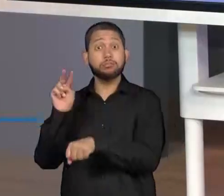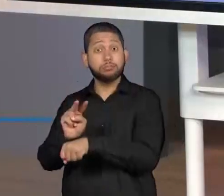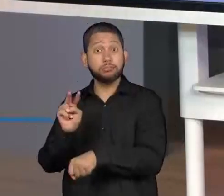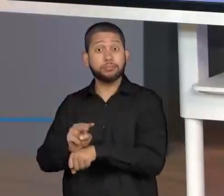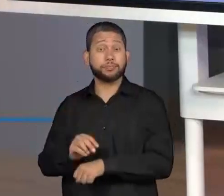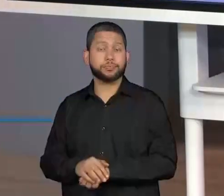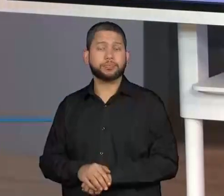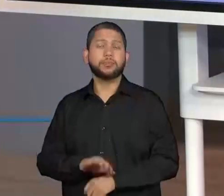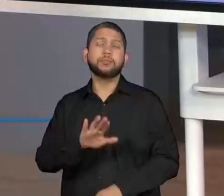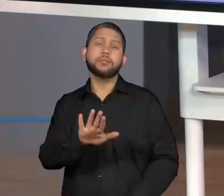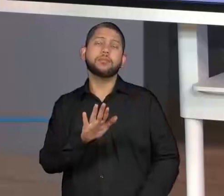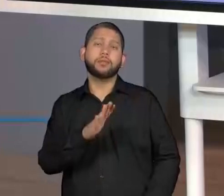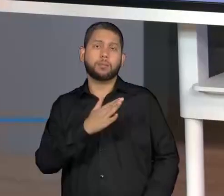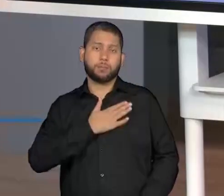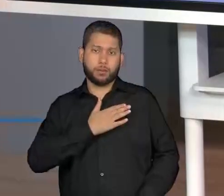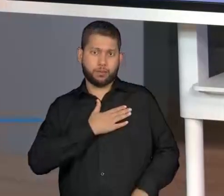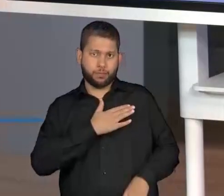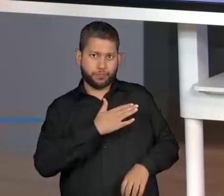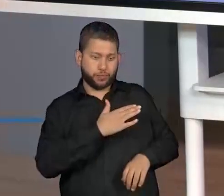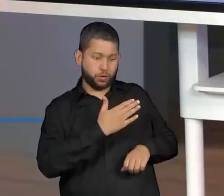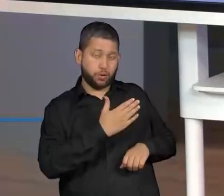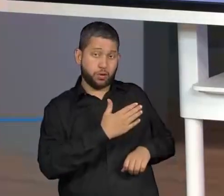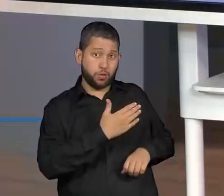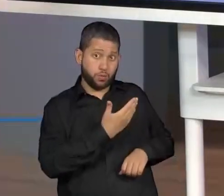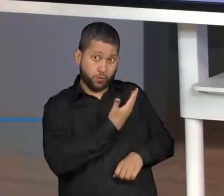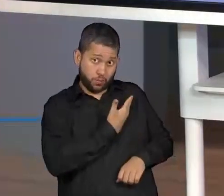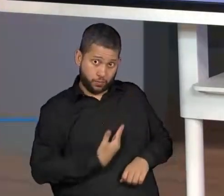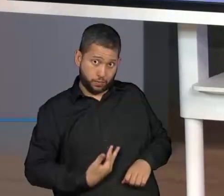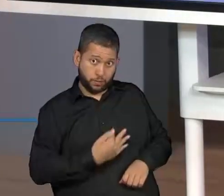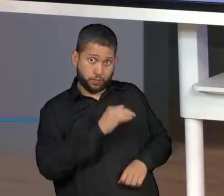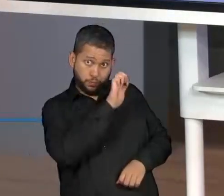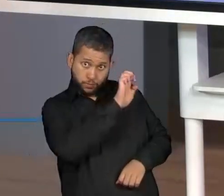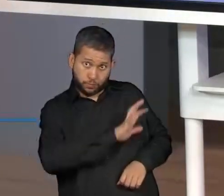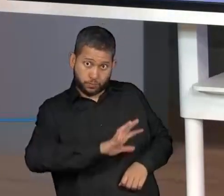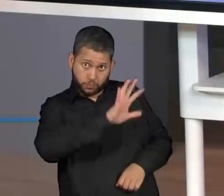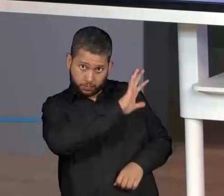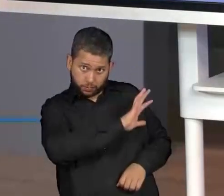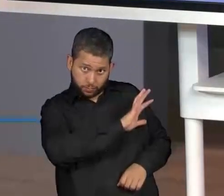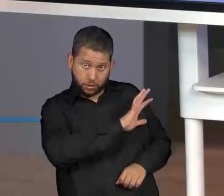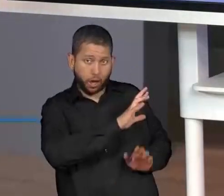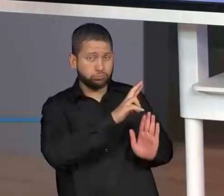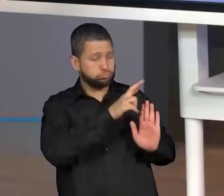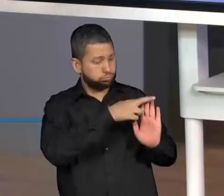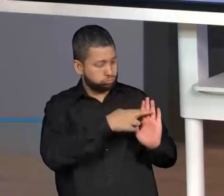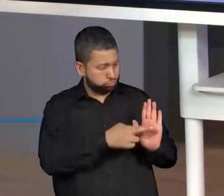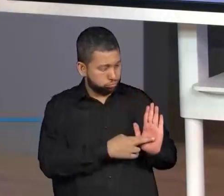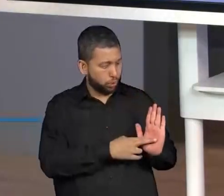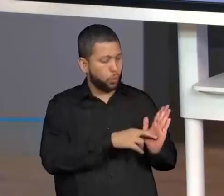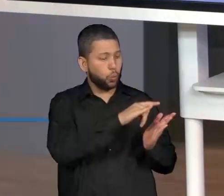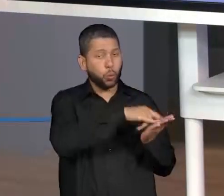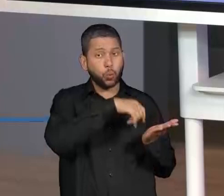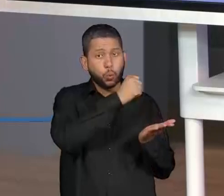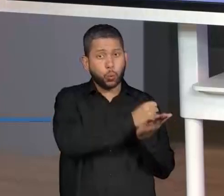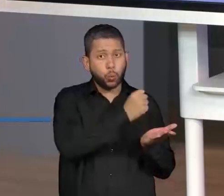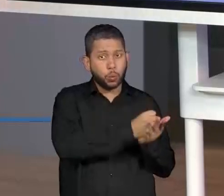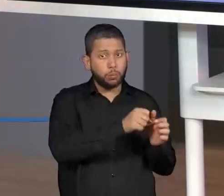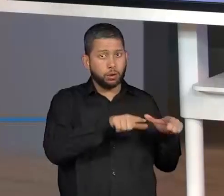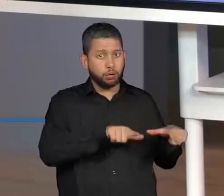preserva o lugar onde eles vivem. Então, tem leis que regem aquele lugar. Eles adquiriram,